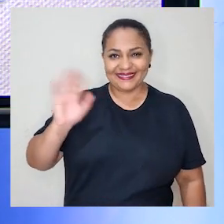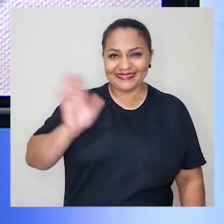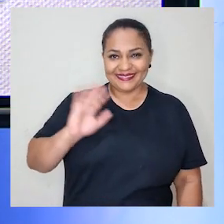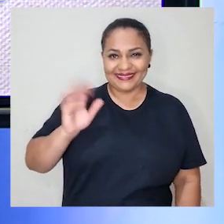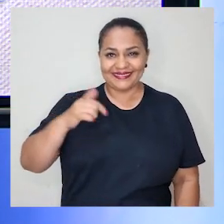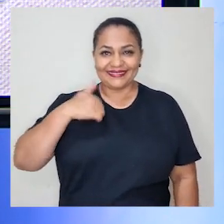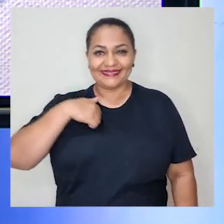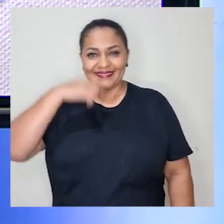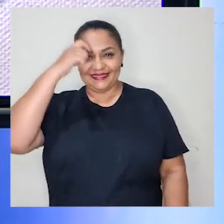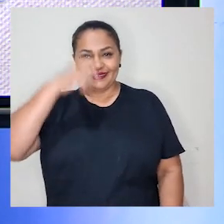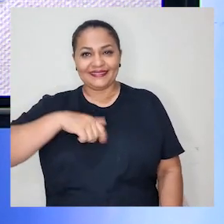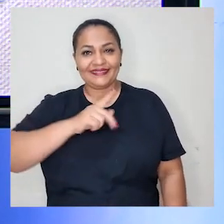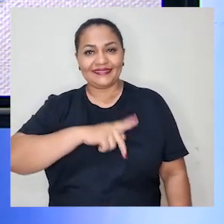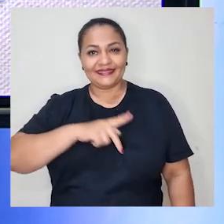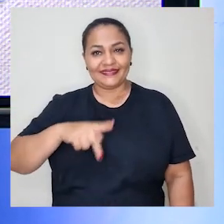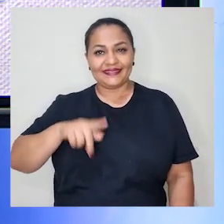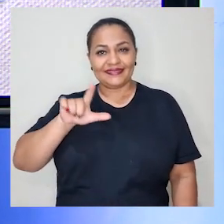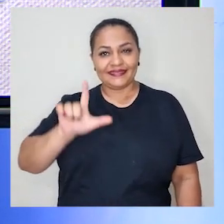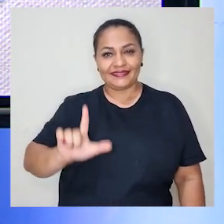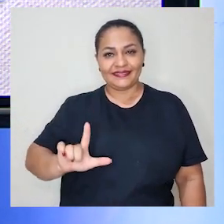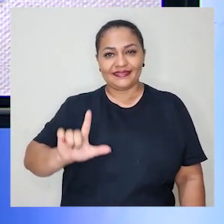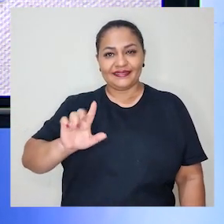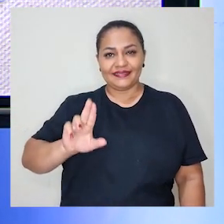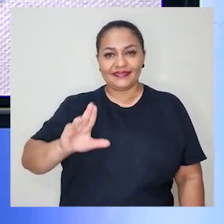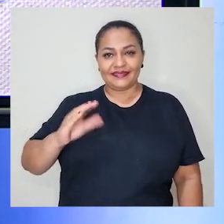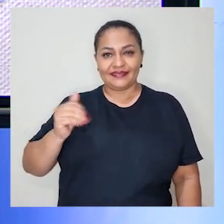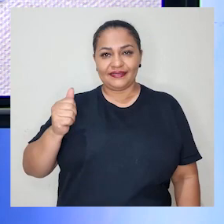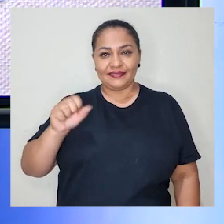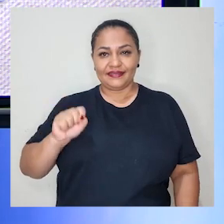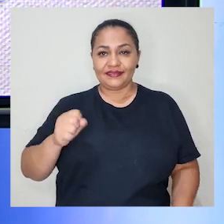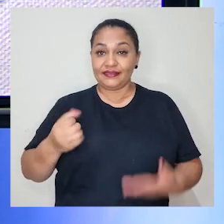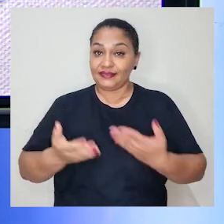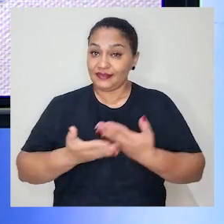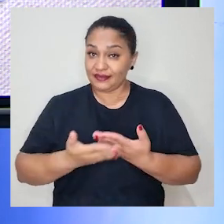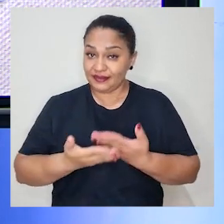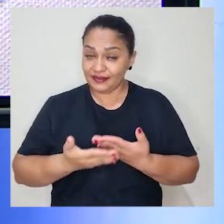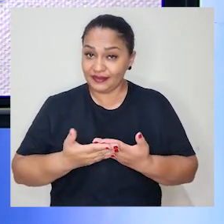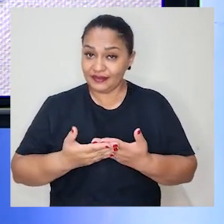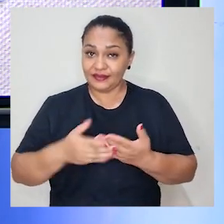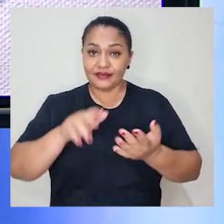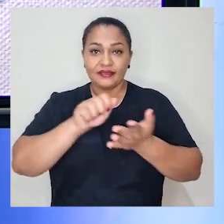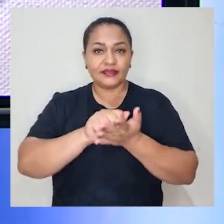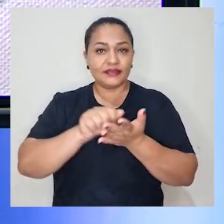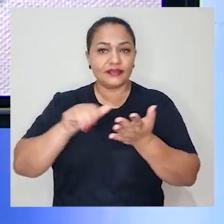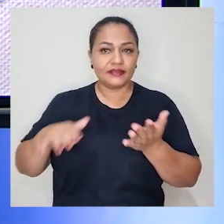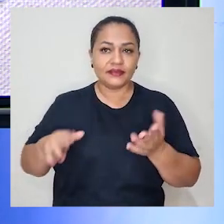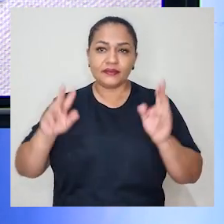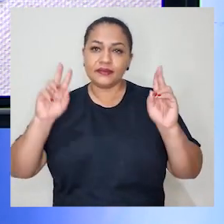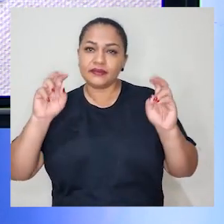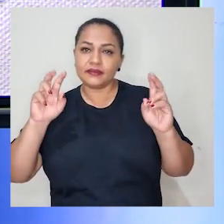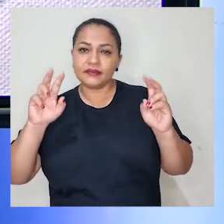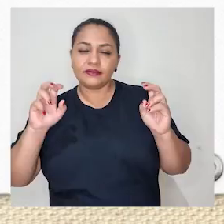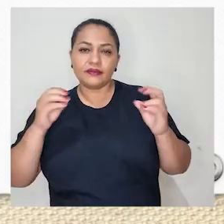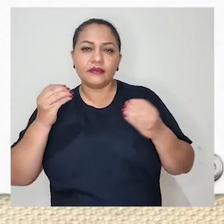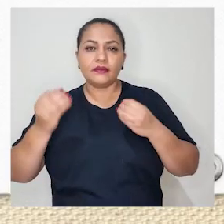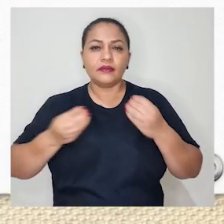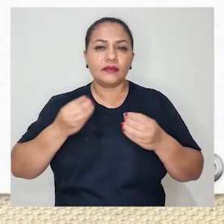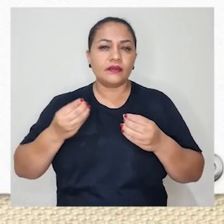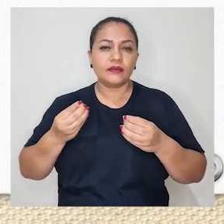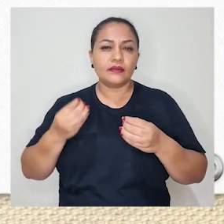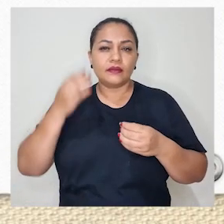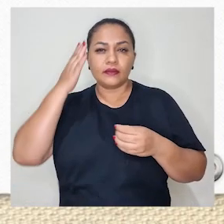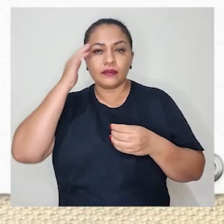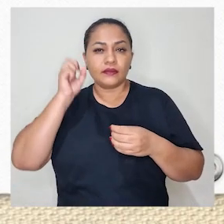Olá, turma! Eu sou o professor Lucas. Nessa aula nós vamos fazer exercícios sobre critérios de divisibilidade.